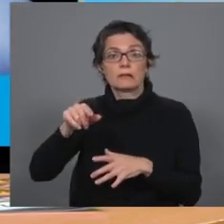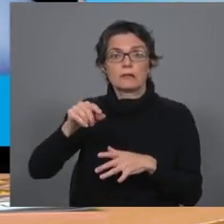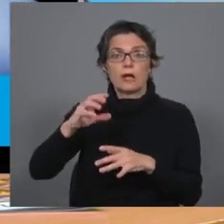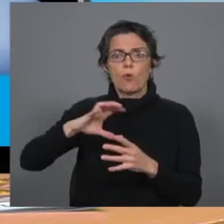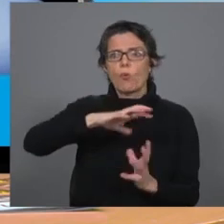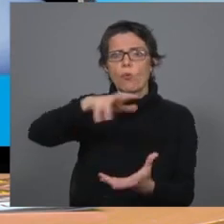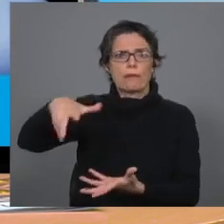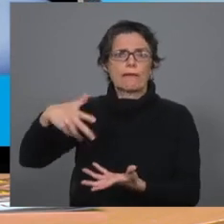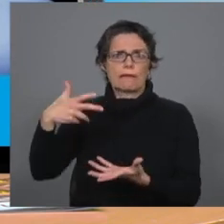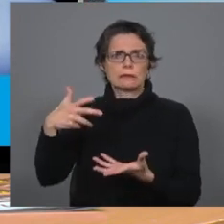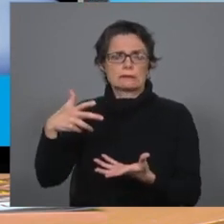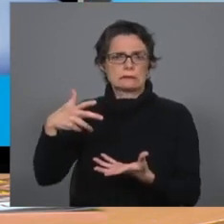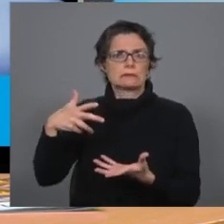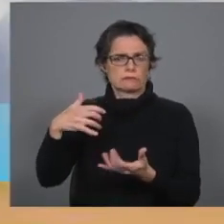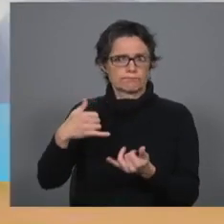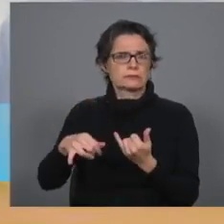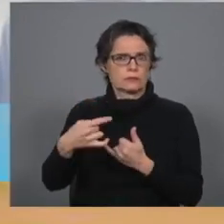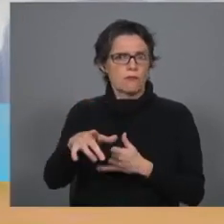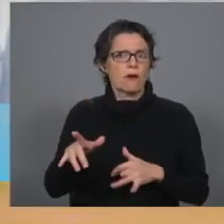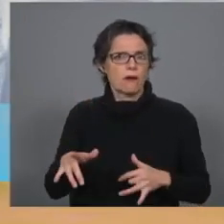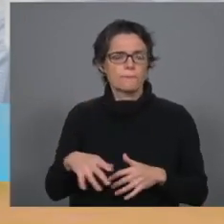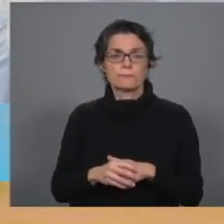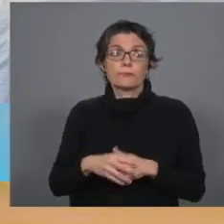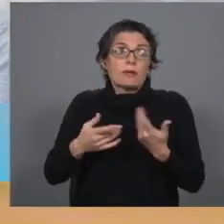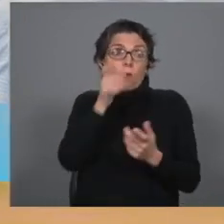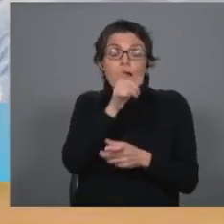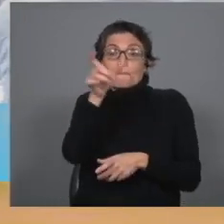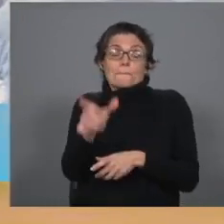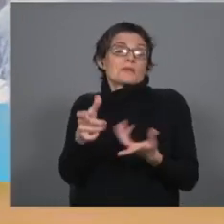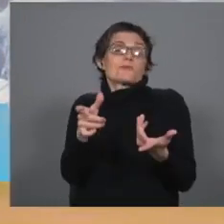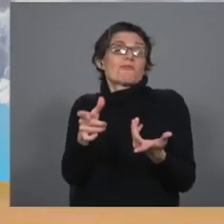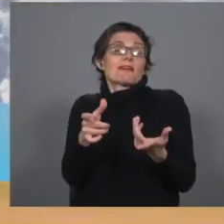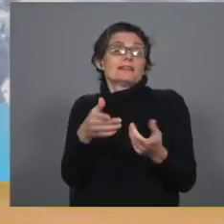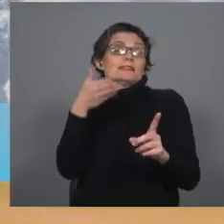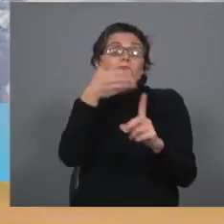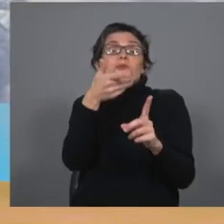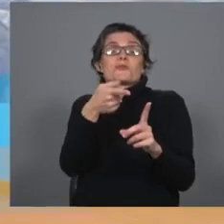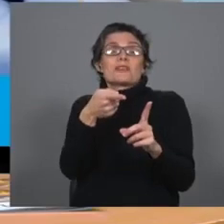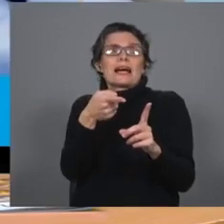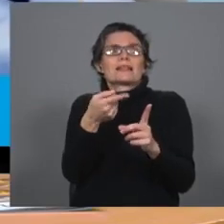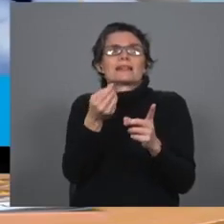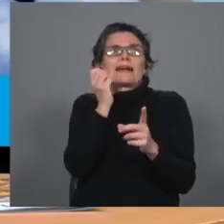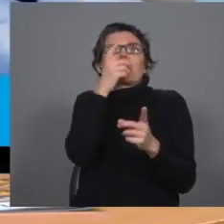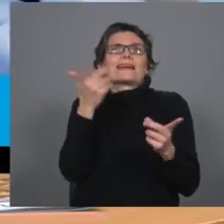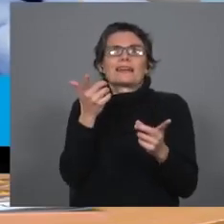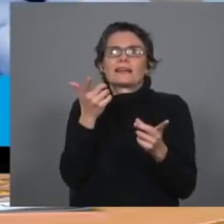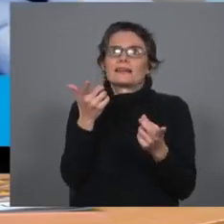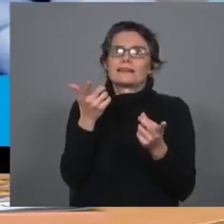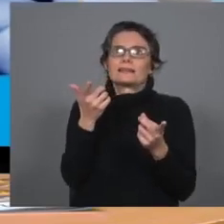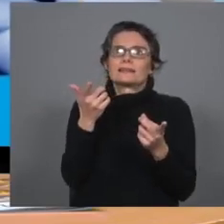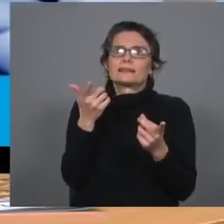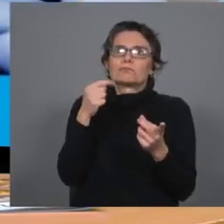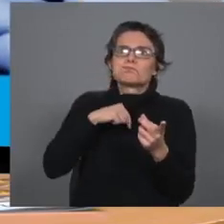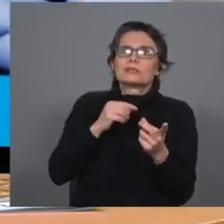ameaçado. Então, o missionário realmente podemos dizer que é um cuidador também, um cuidador daqueles que mais necessitam do amor